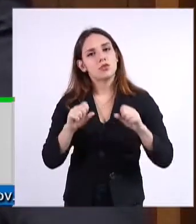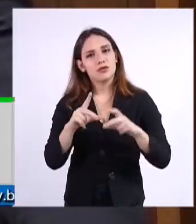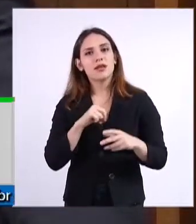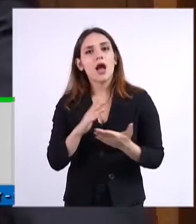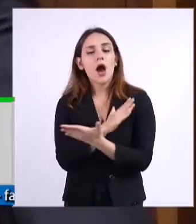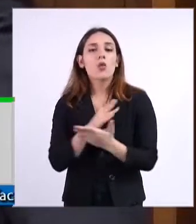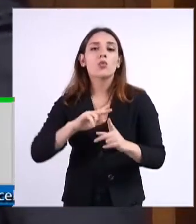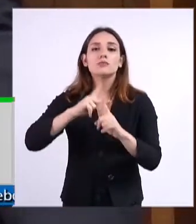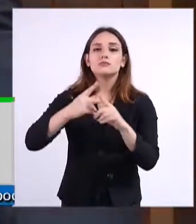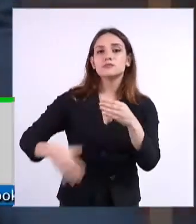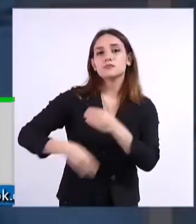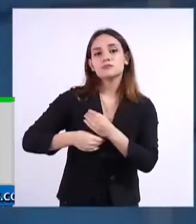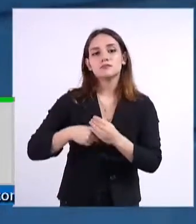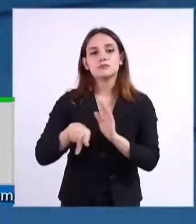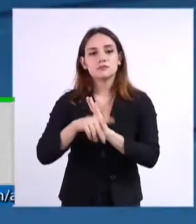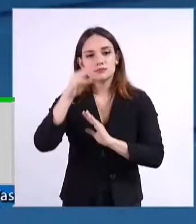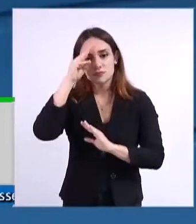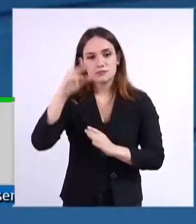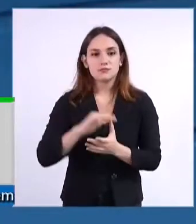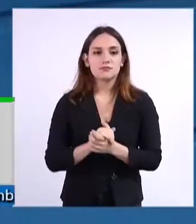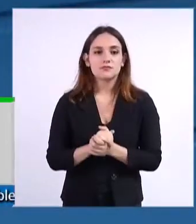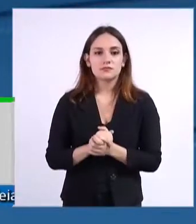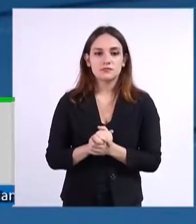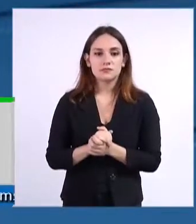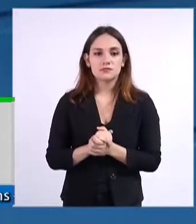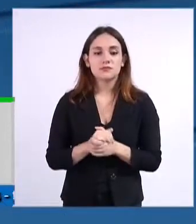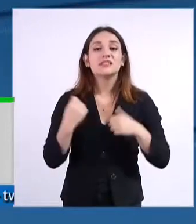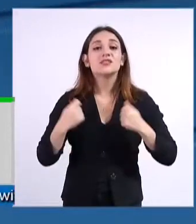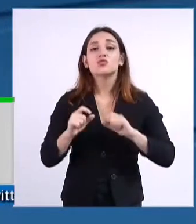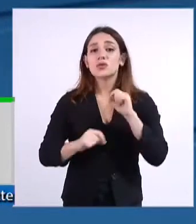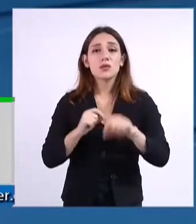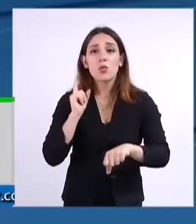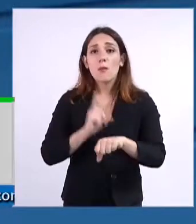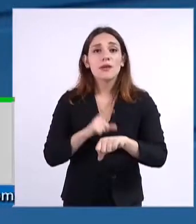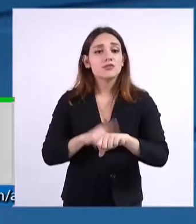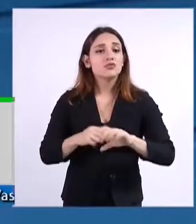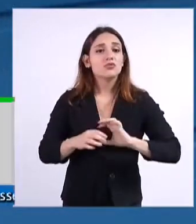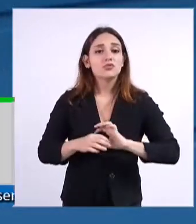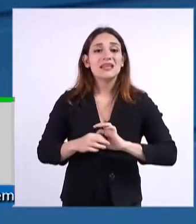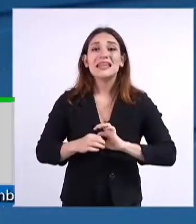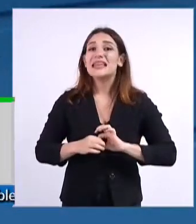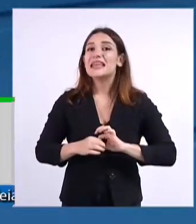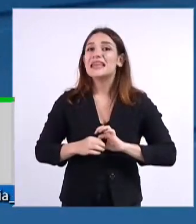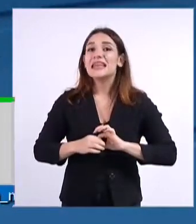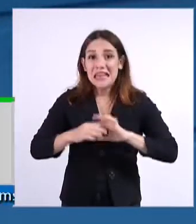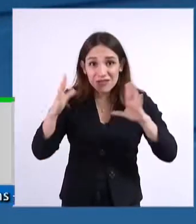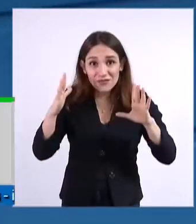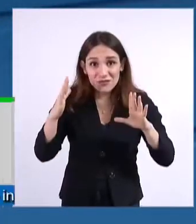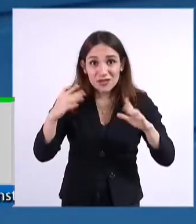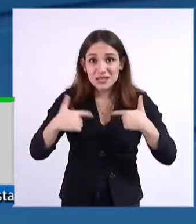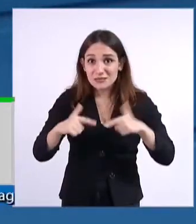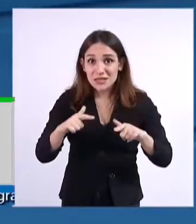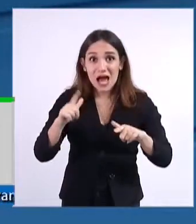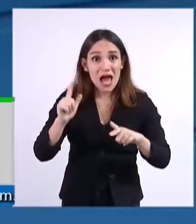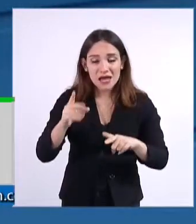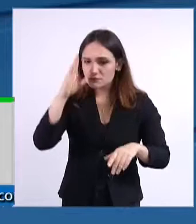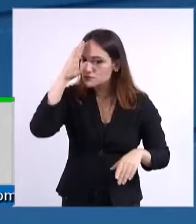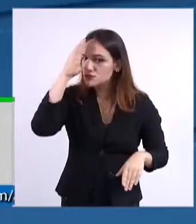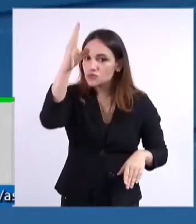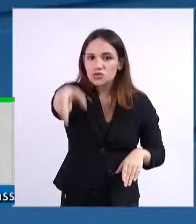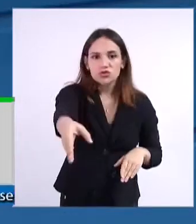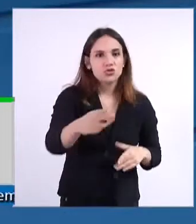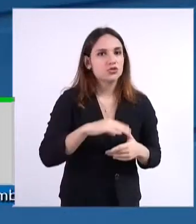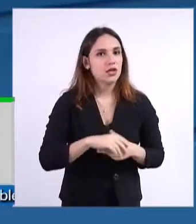carreira militar. Nós temos disponibilidade permanente. A gente não se aposenta, o militar entra para a reserva e